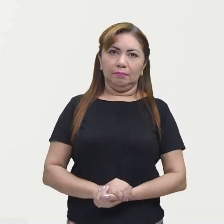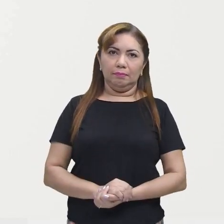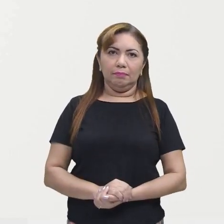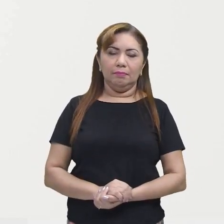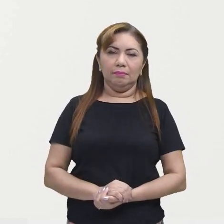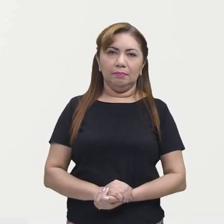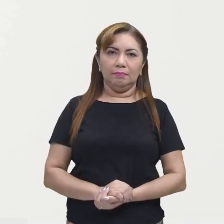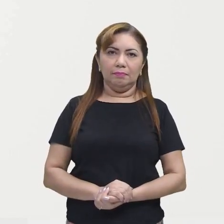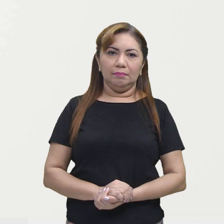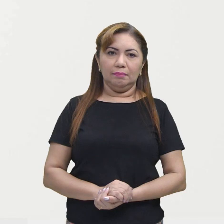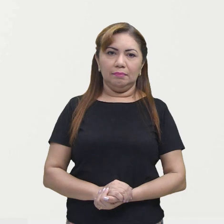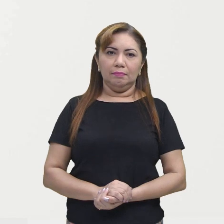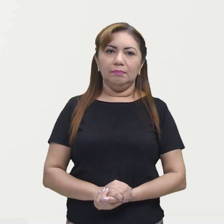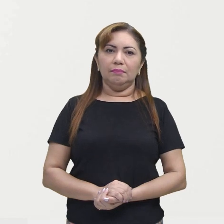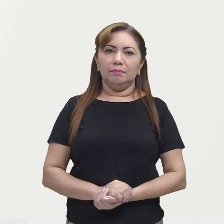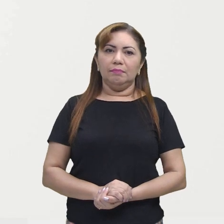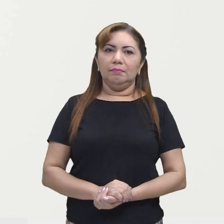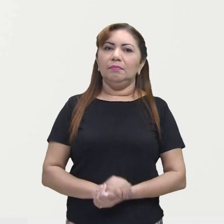se reproduzir.